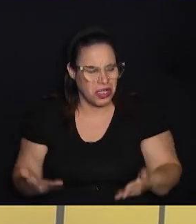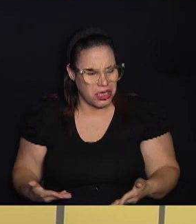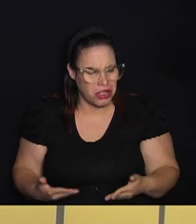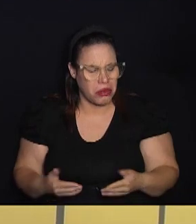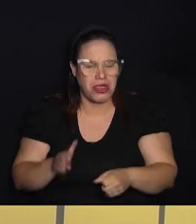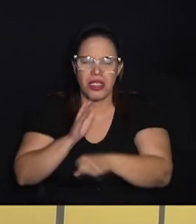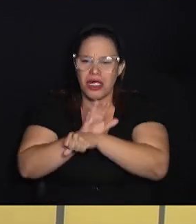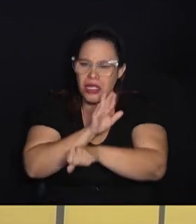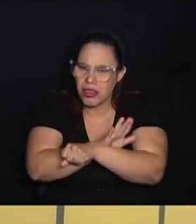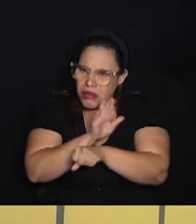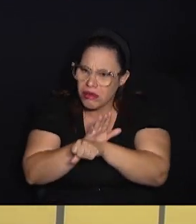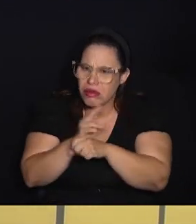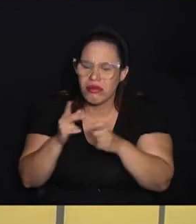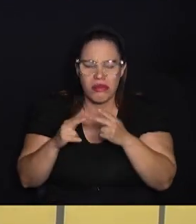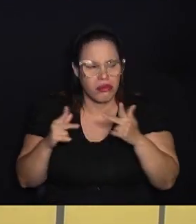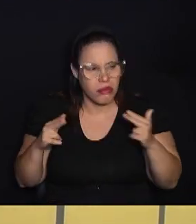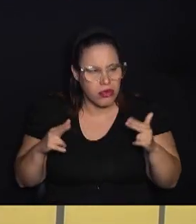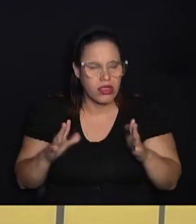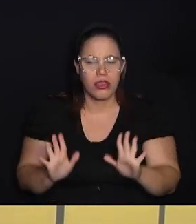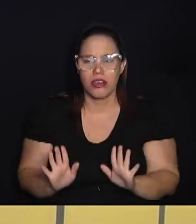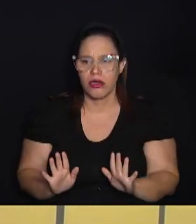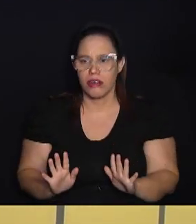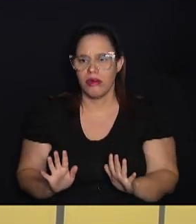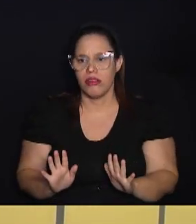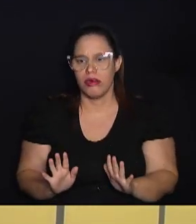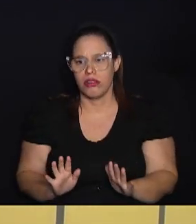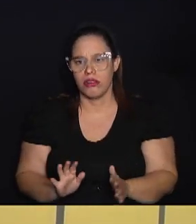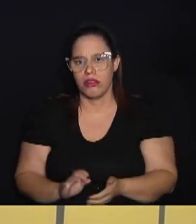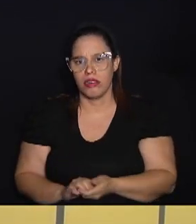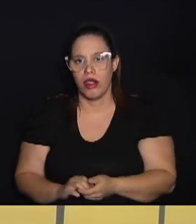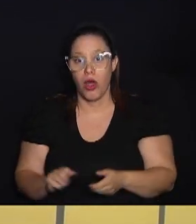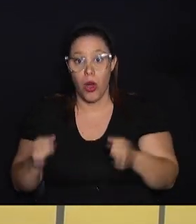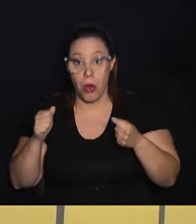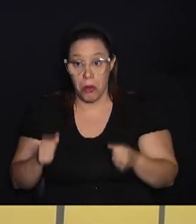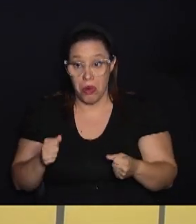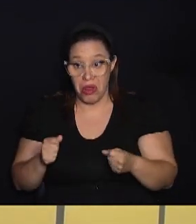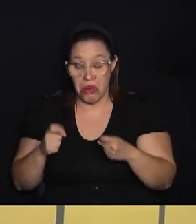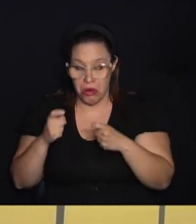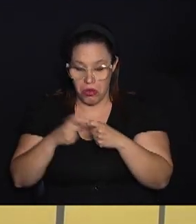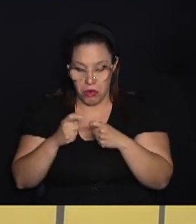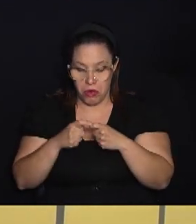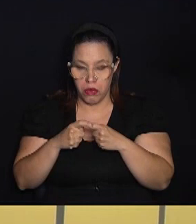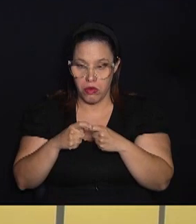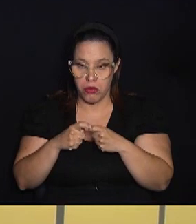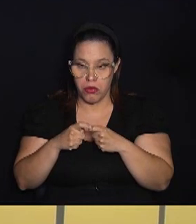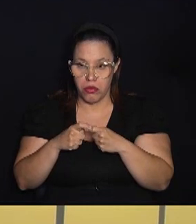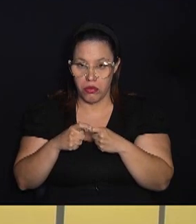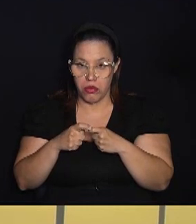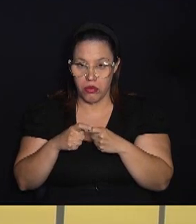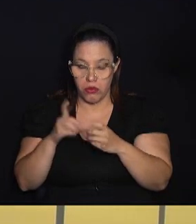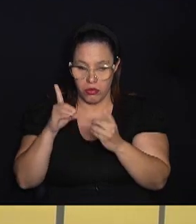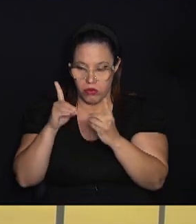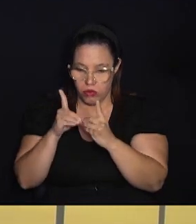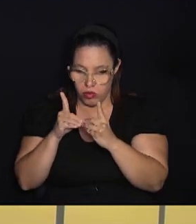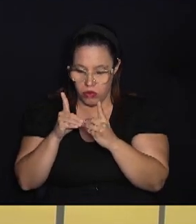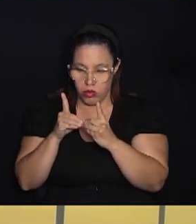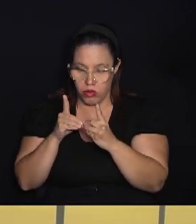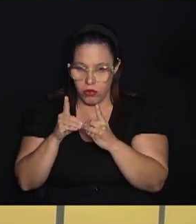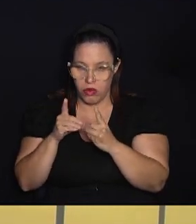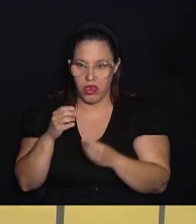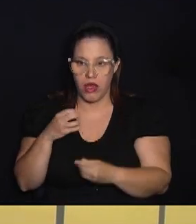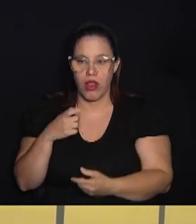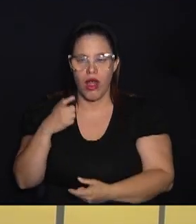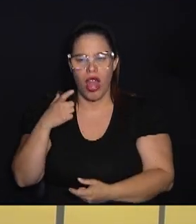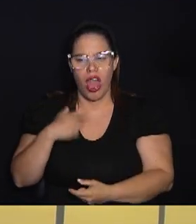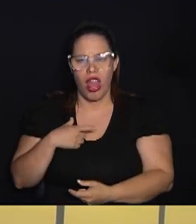cuidados diferentes né então eu posso precisar de uma consulta médica mas eu tenho certeza que eu sou uma pessoa